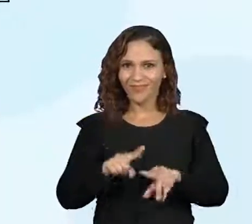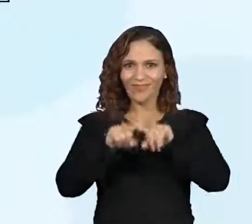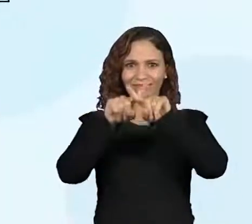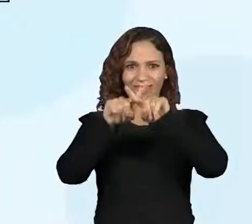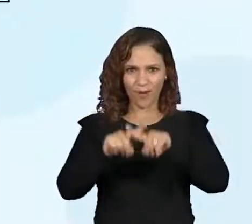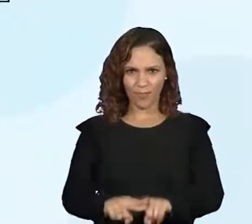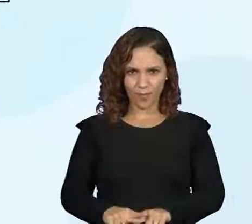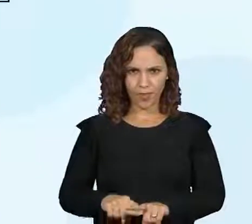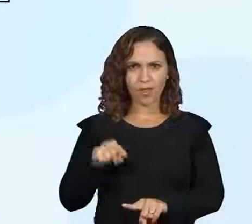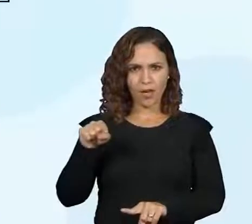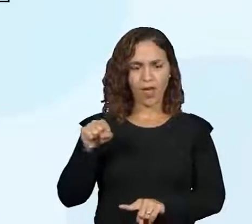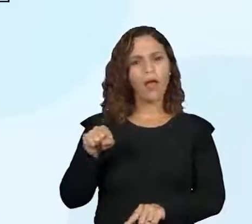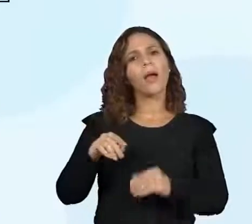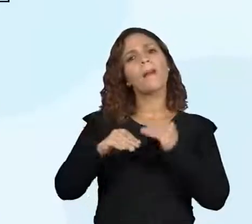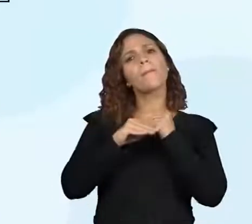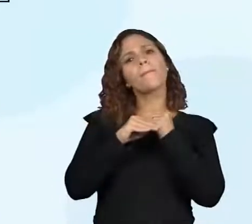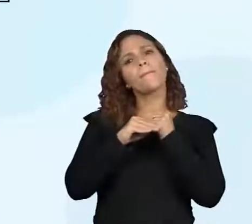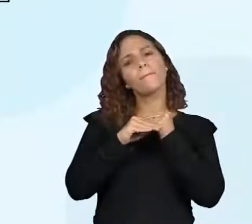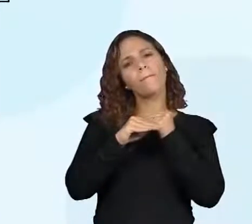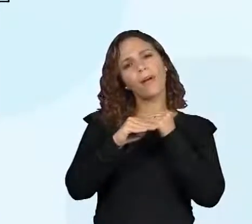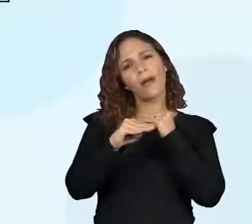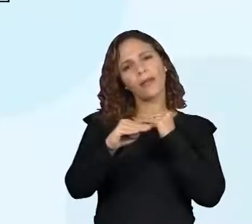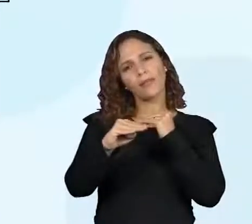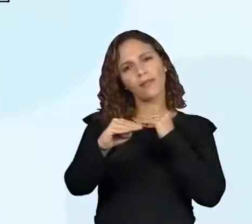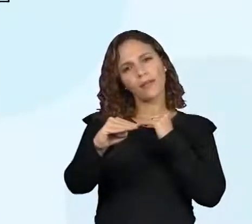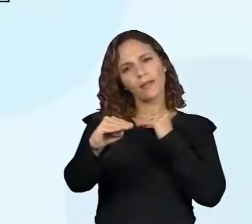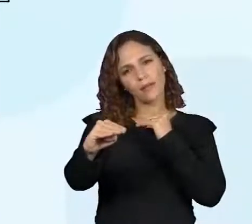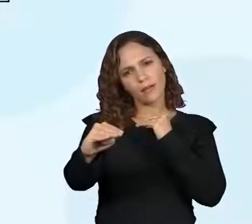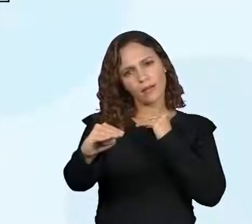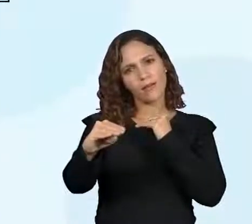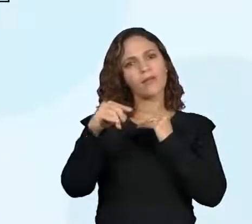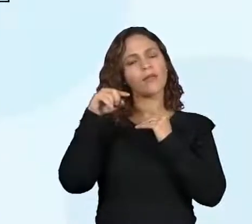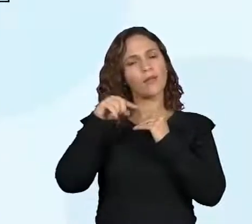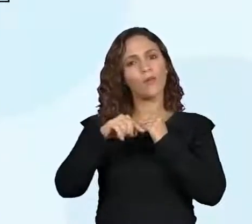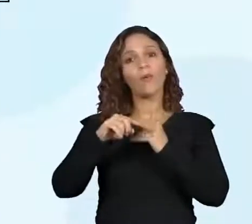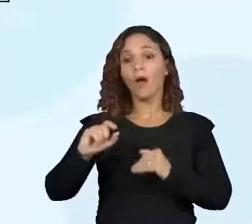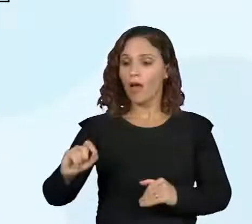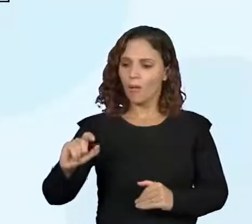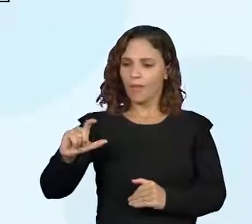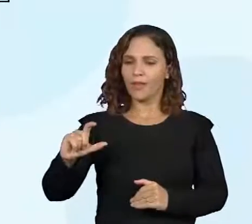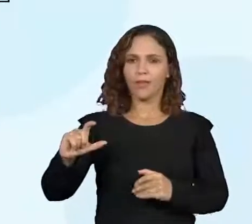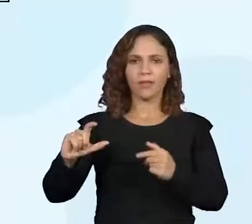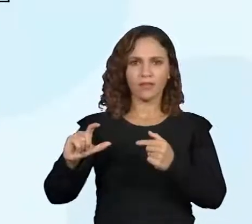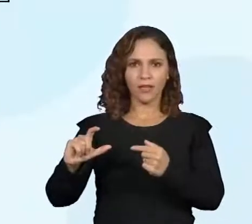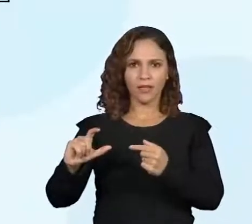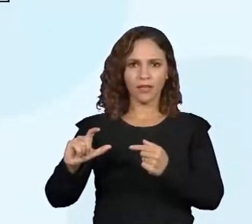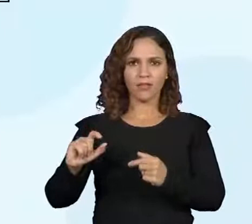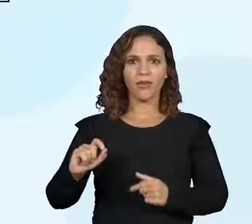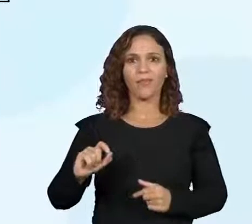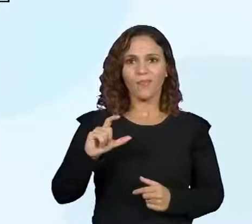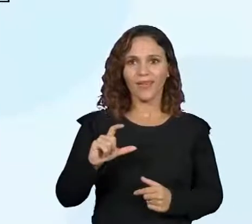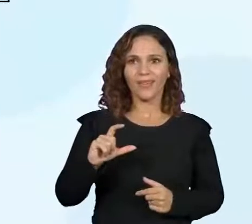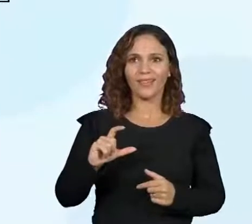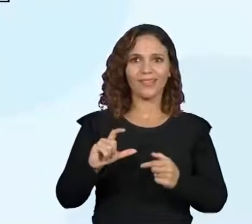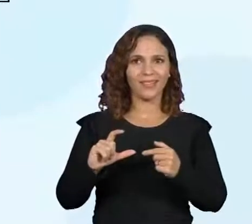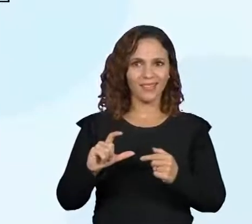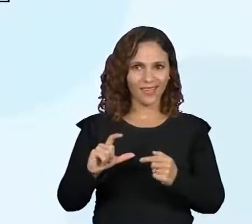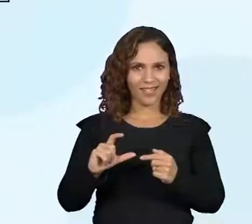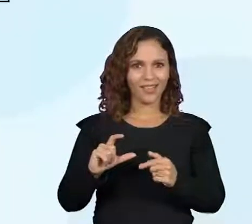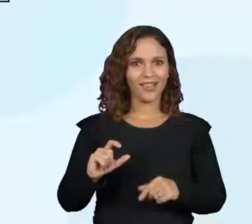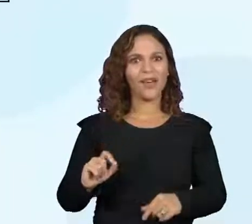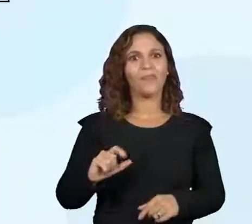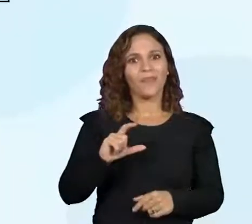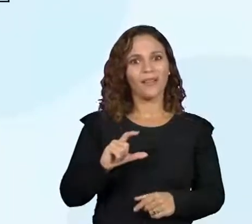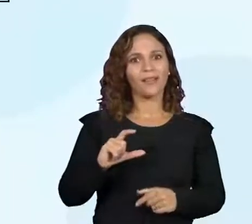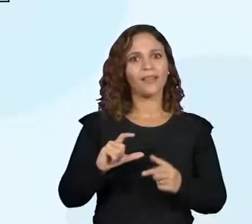uma regularidade, ela é uma sequência que vai aumentando de 7 em 7, assim como essa sequência